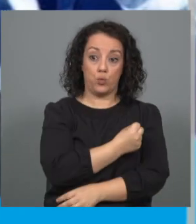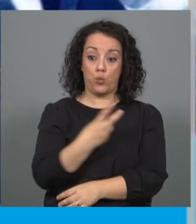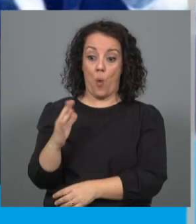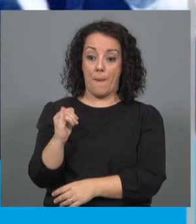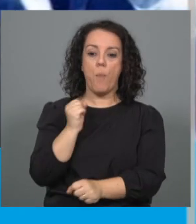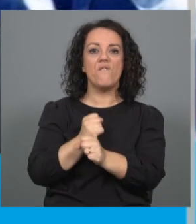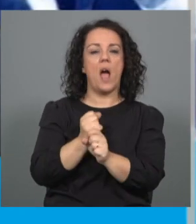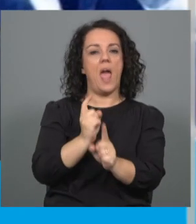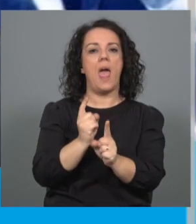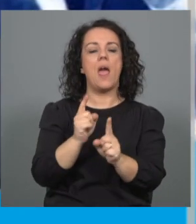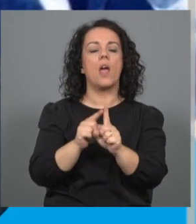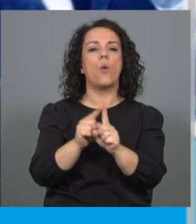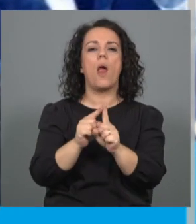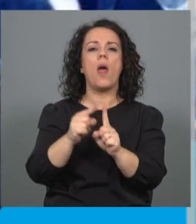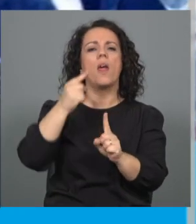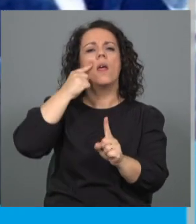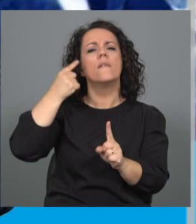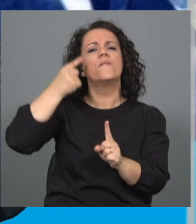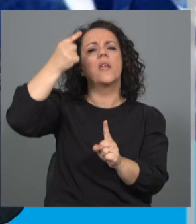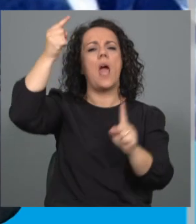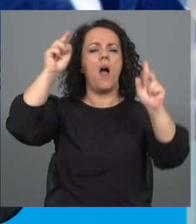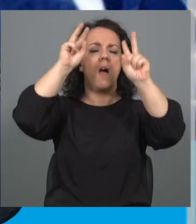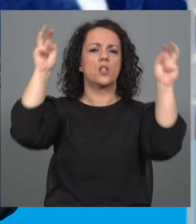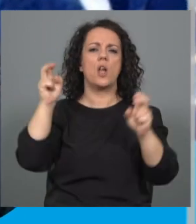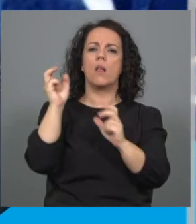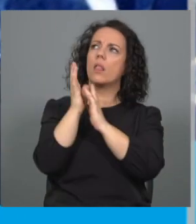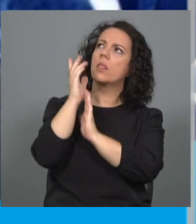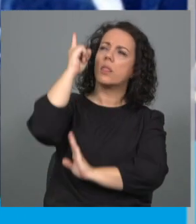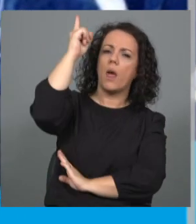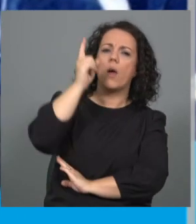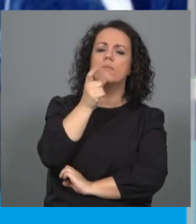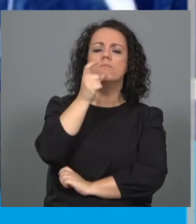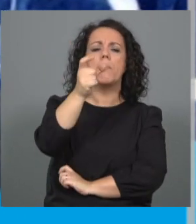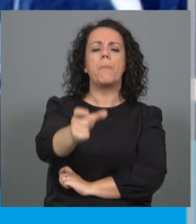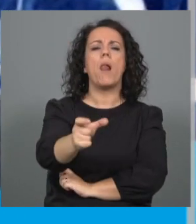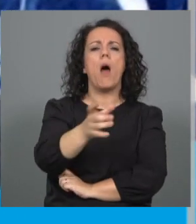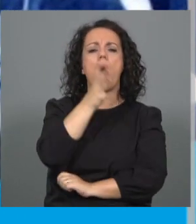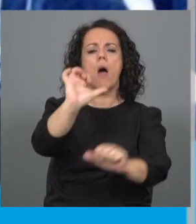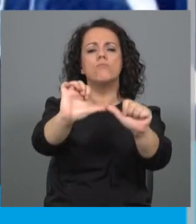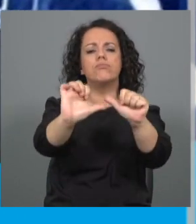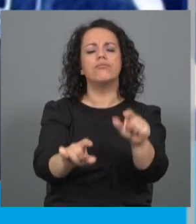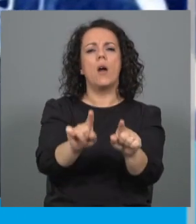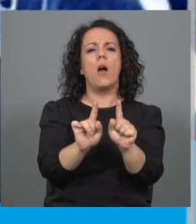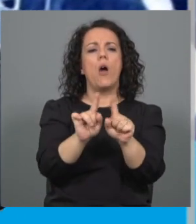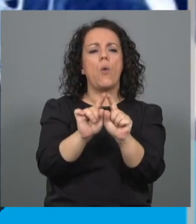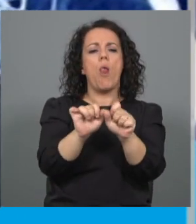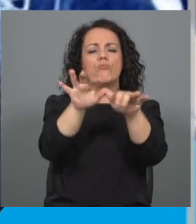é a grande viagem da palavra de Deus e, portanto, ultrapassa todas as fronteiras geográficas para tocar